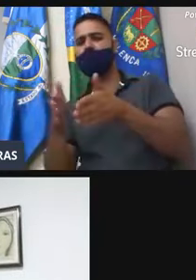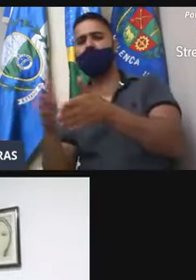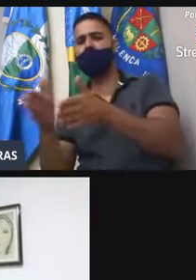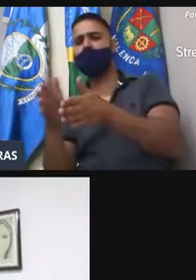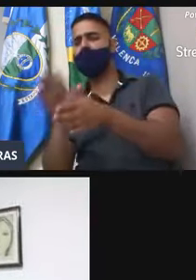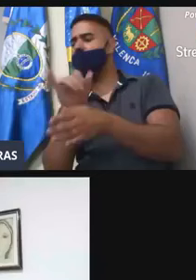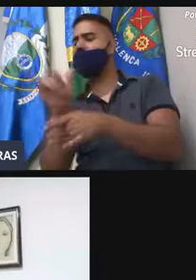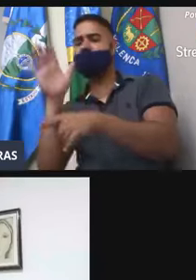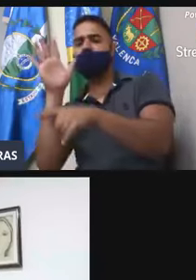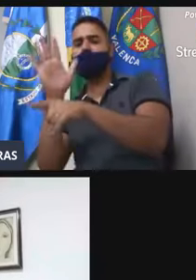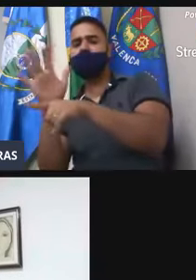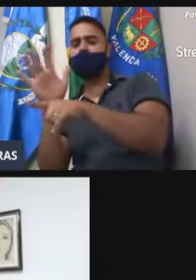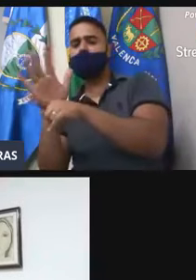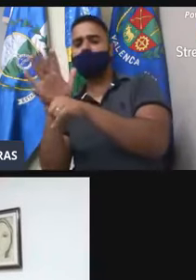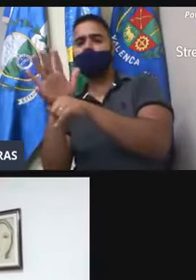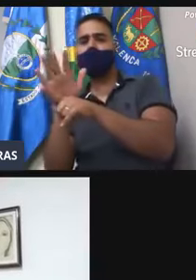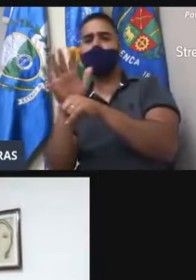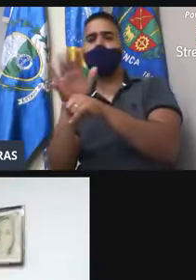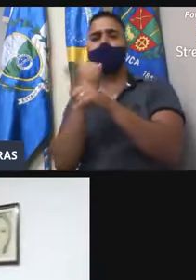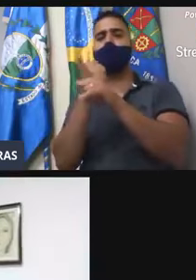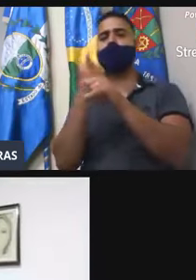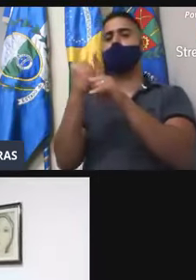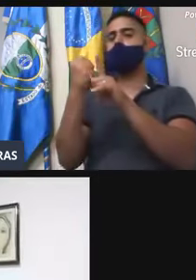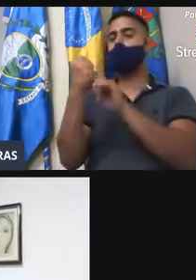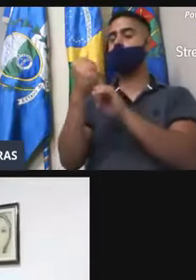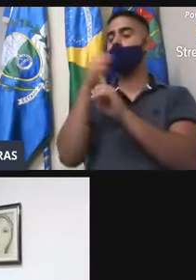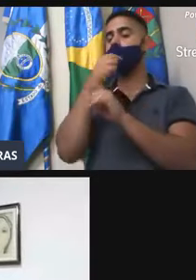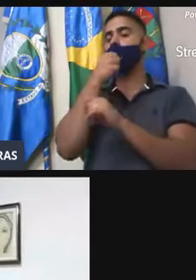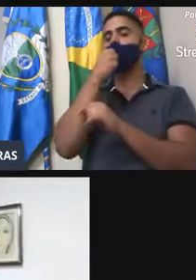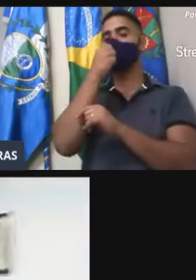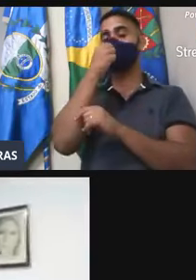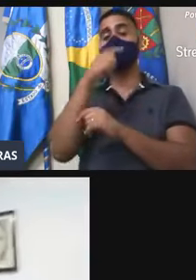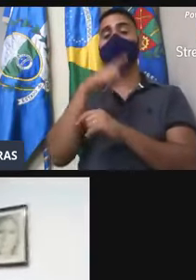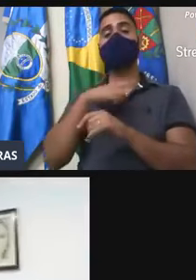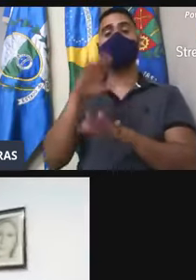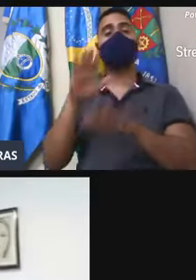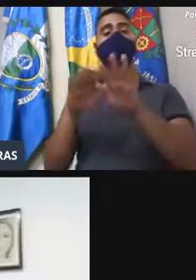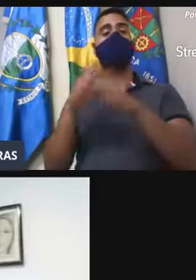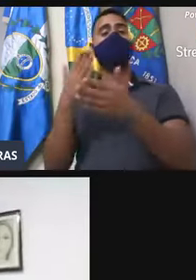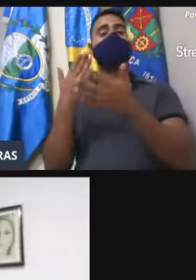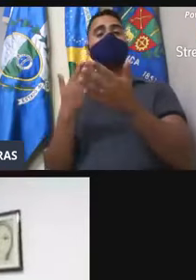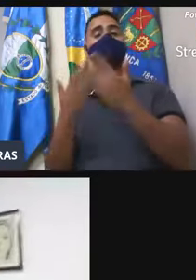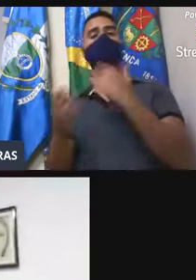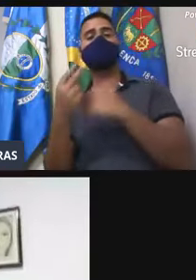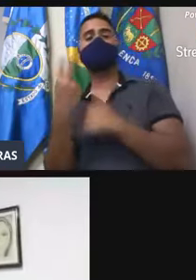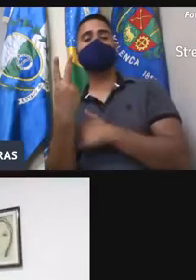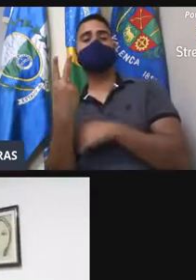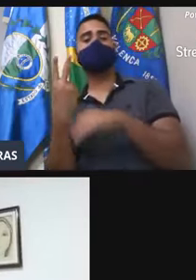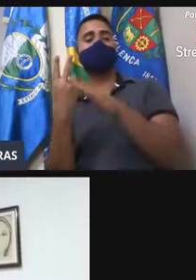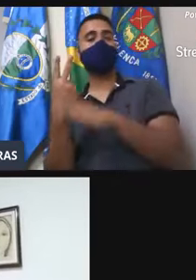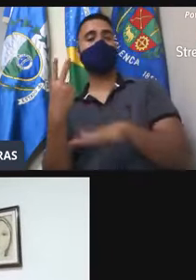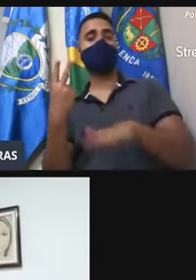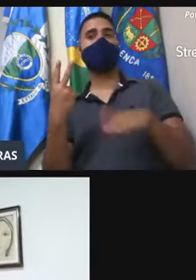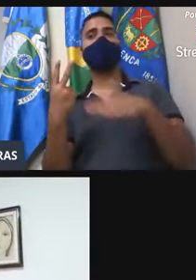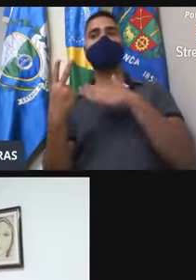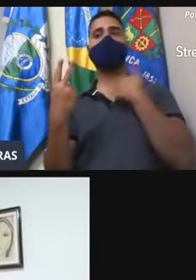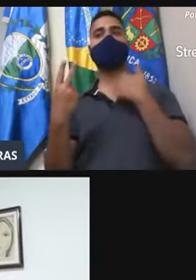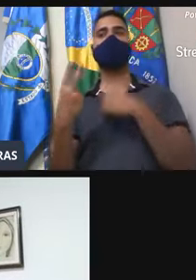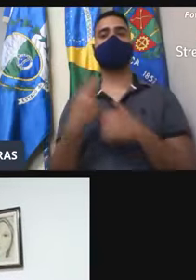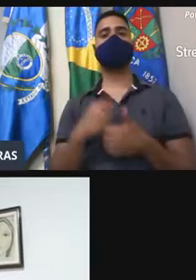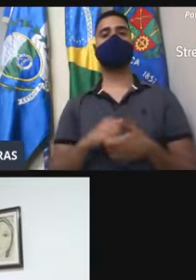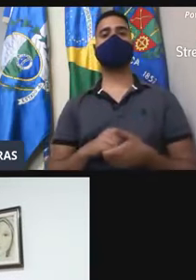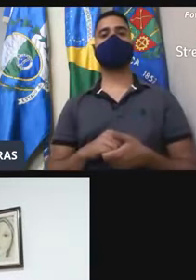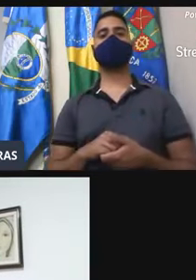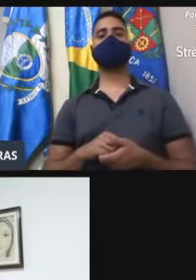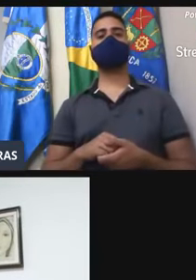Se não fosse a Secretaria de Bem-Estar Social, talvez nós tivéssemos perdido duas crianças, e uma até, eu acho que ela